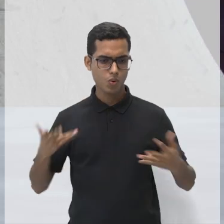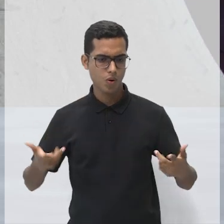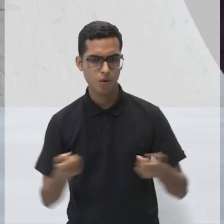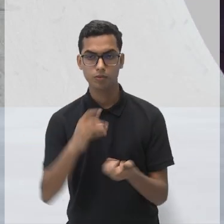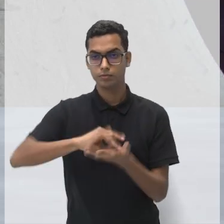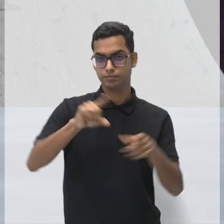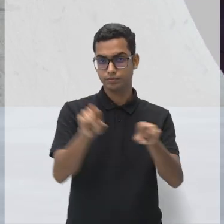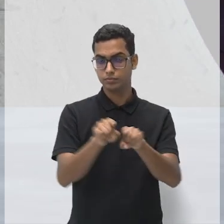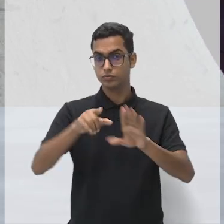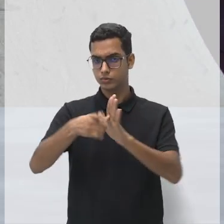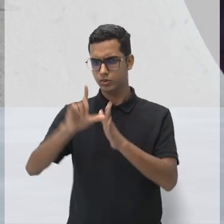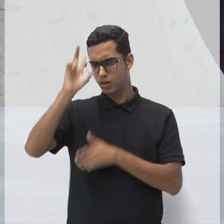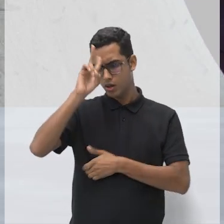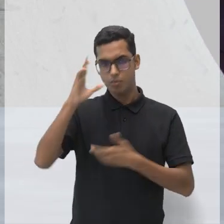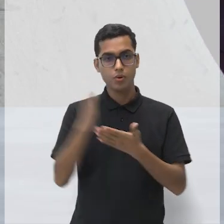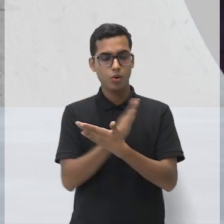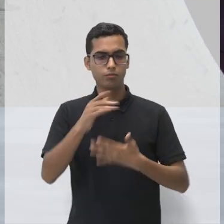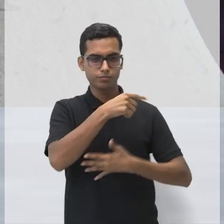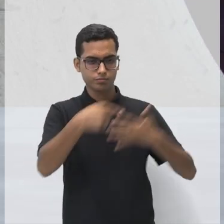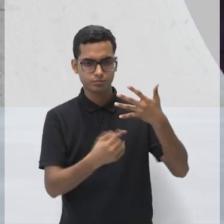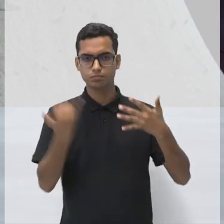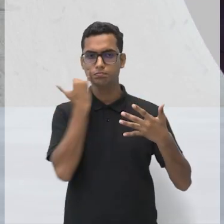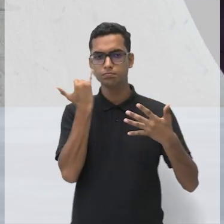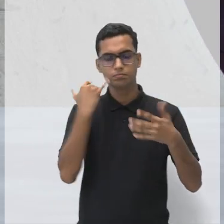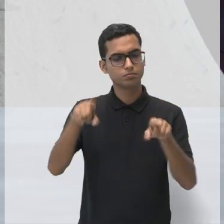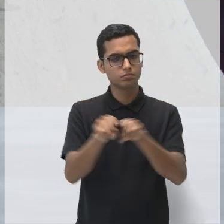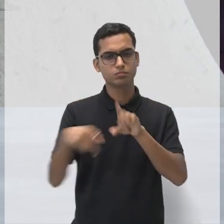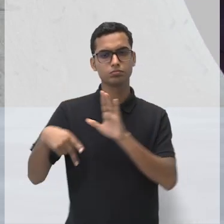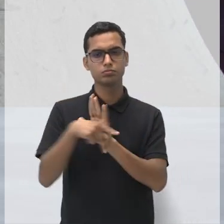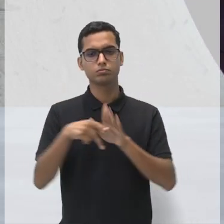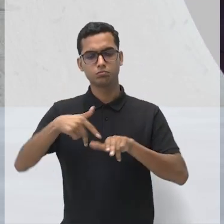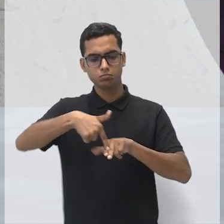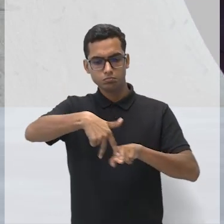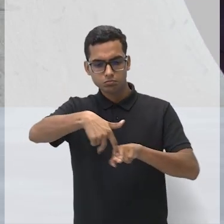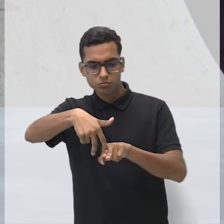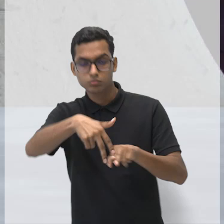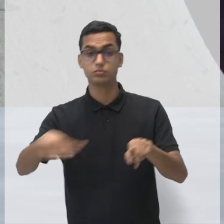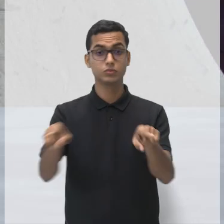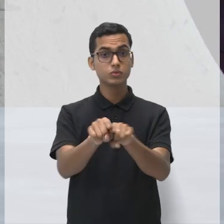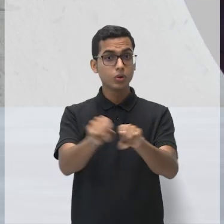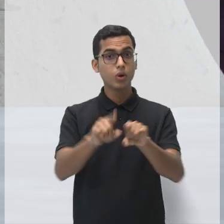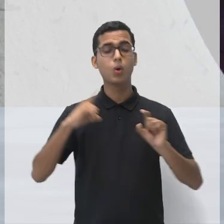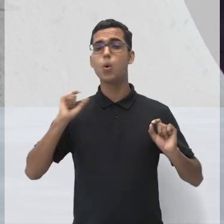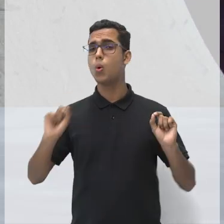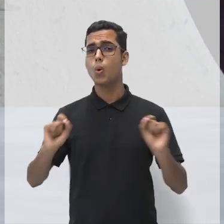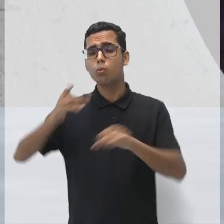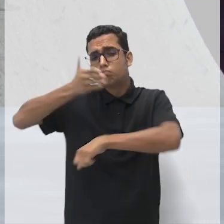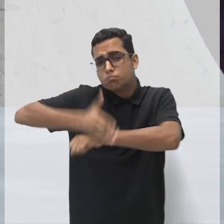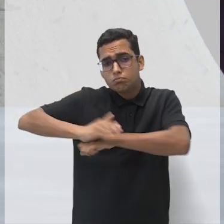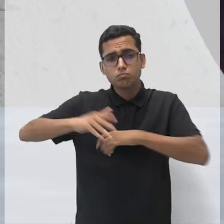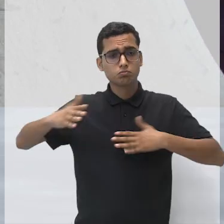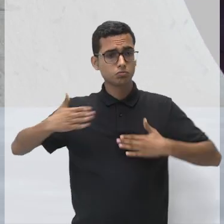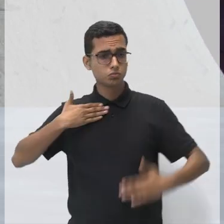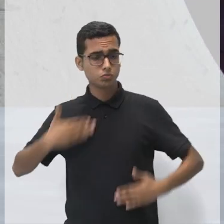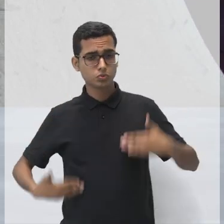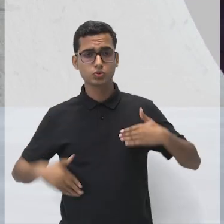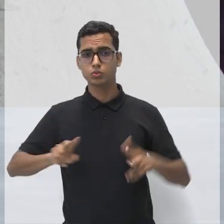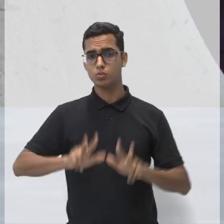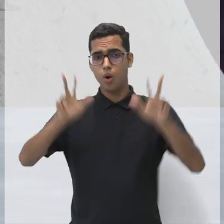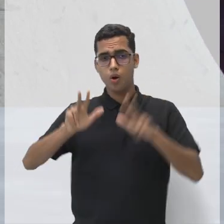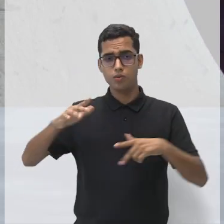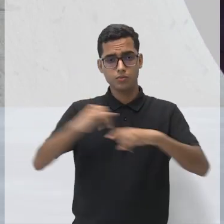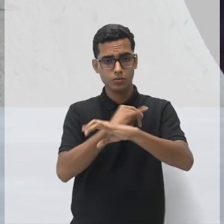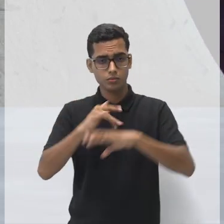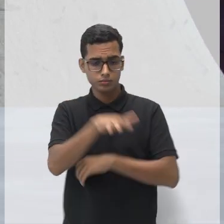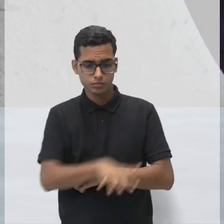de relembrar algumas informações sobre o skate, vamos relembrar o que são essas práticas corporais de aventura no